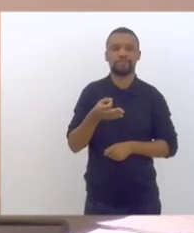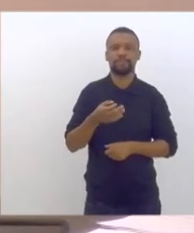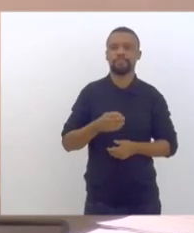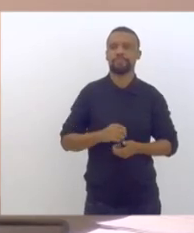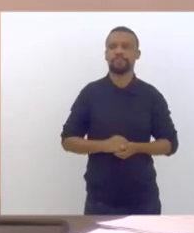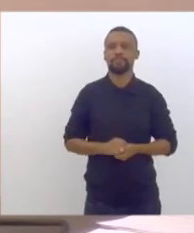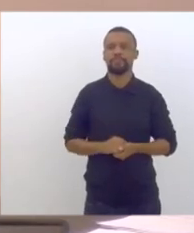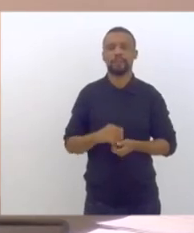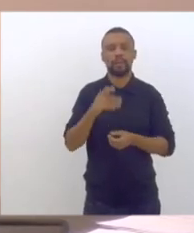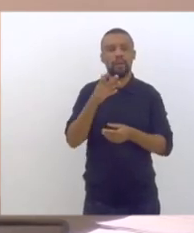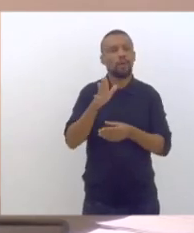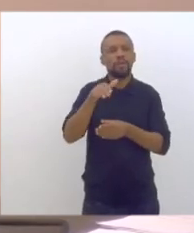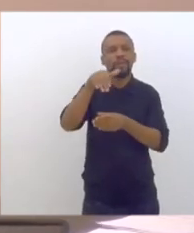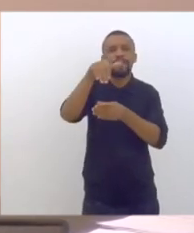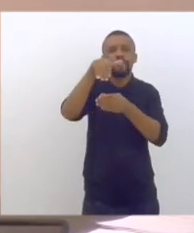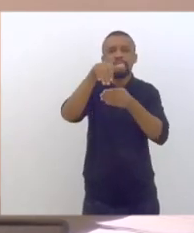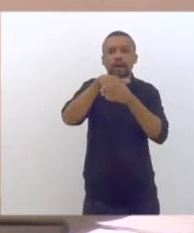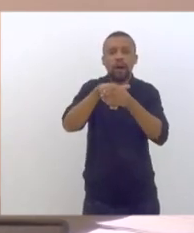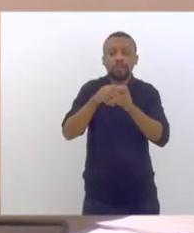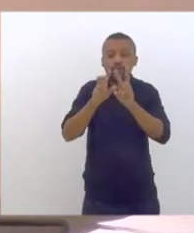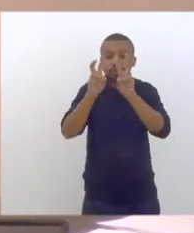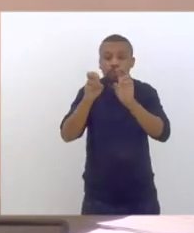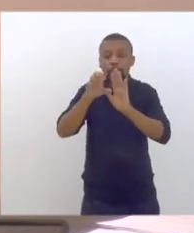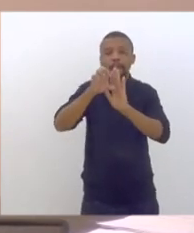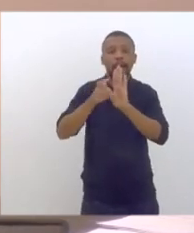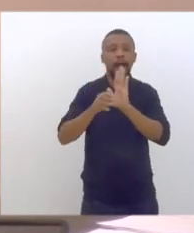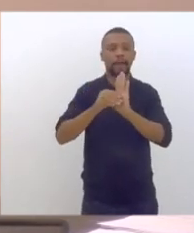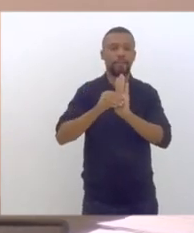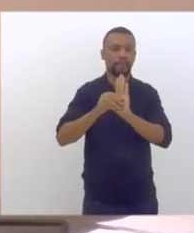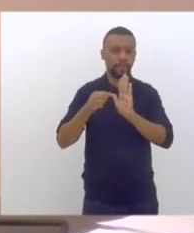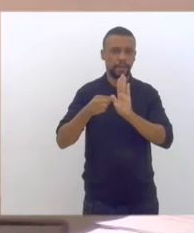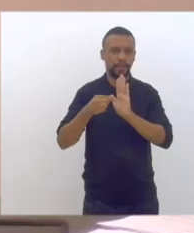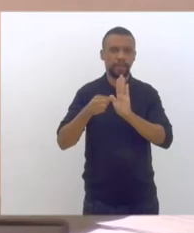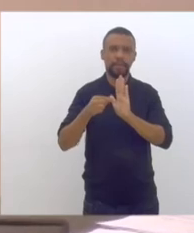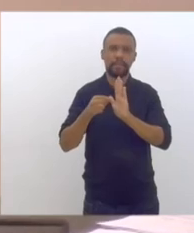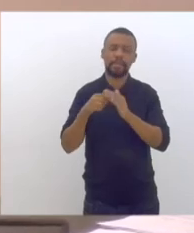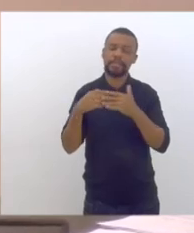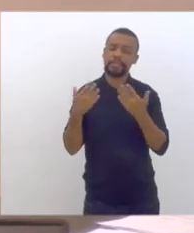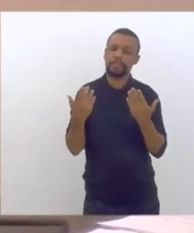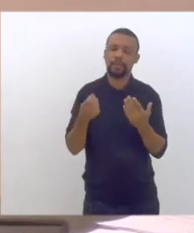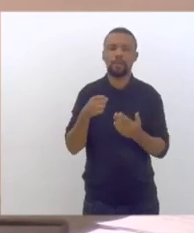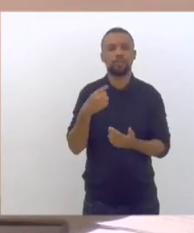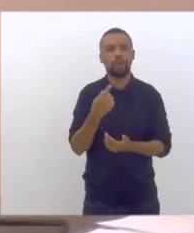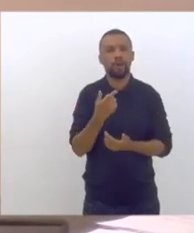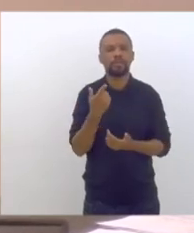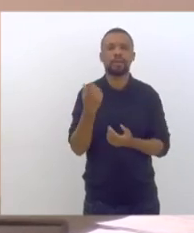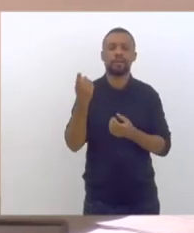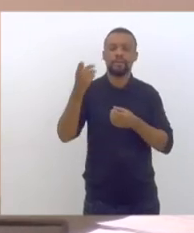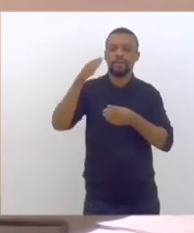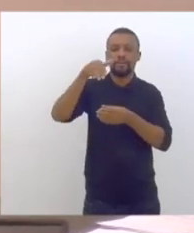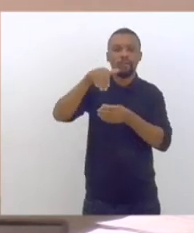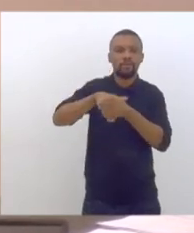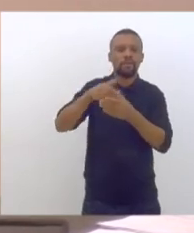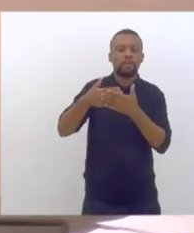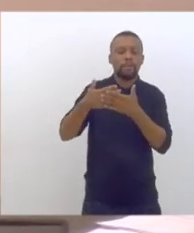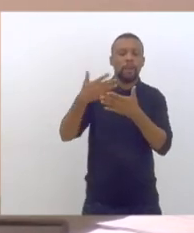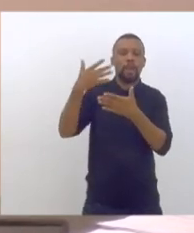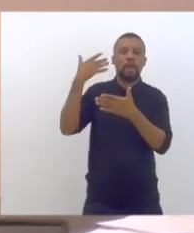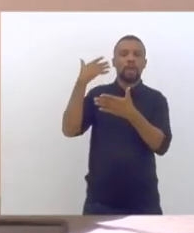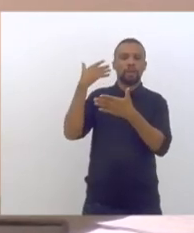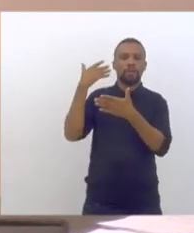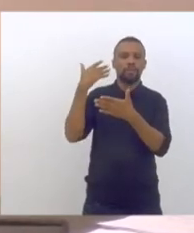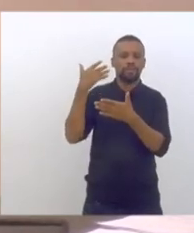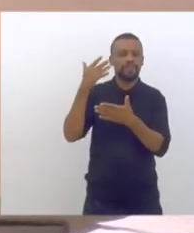o voto sobre emenda é porque senão a gente tá voltando no passado né